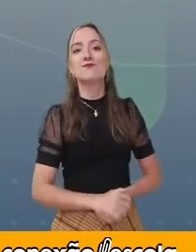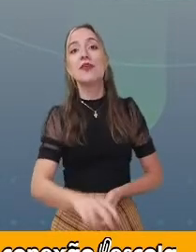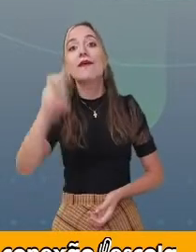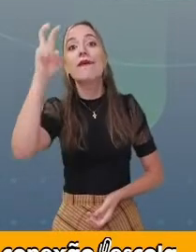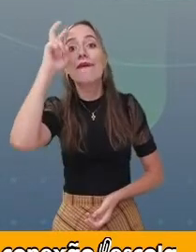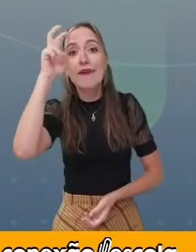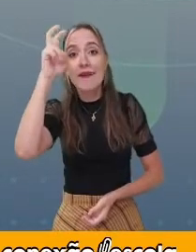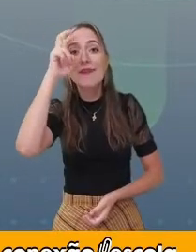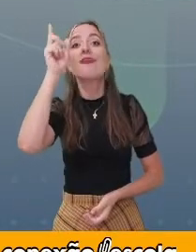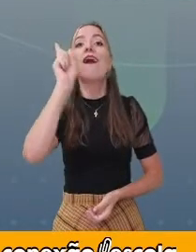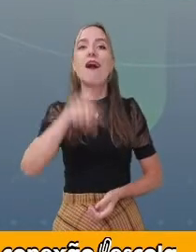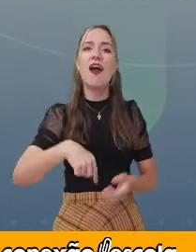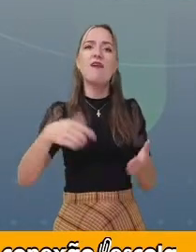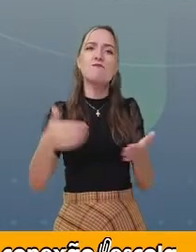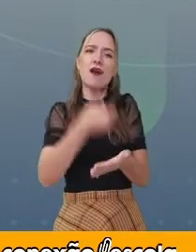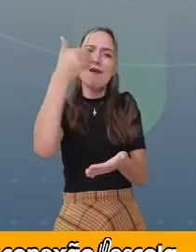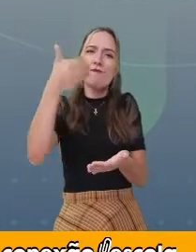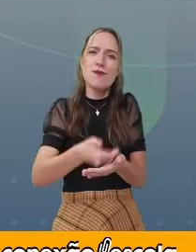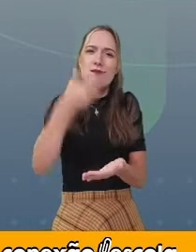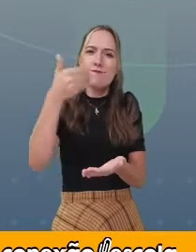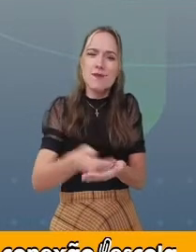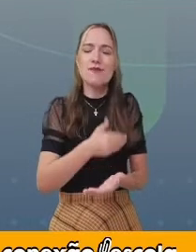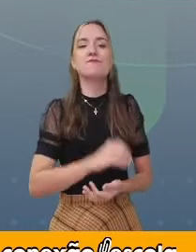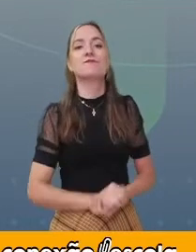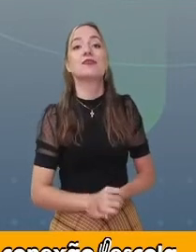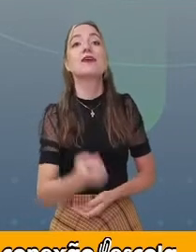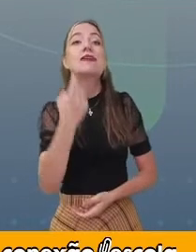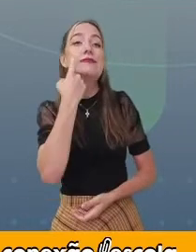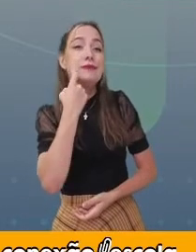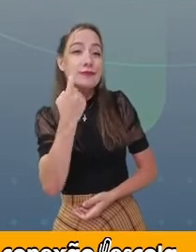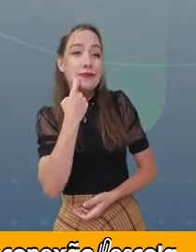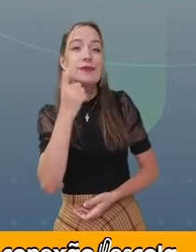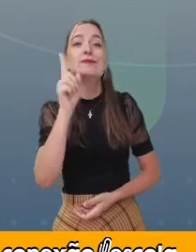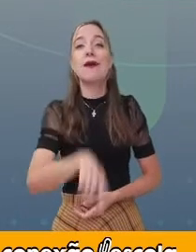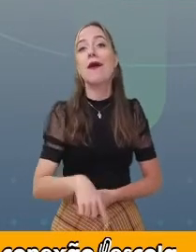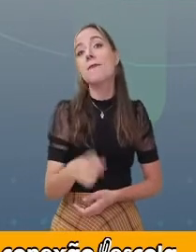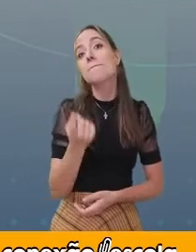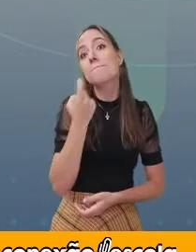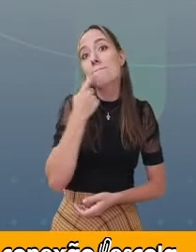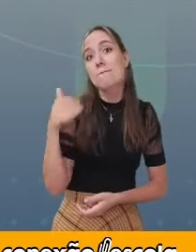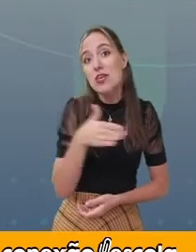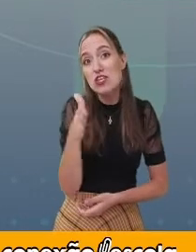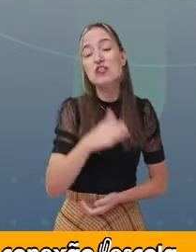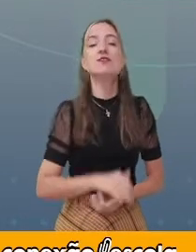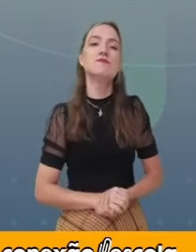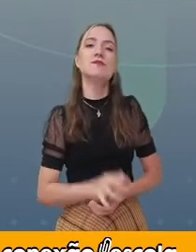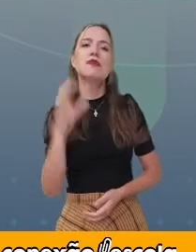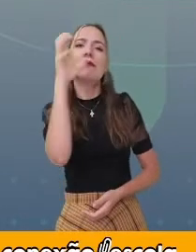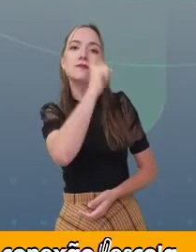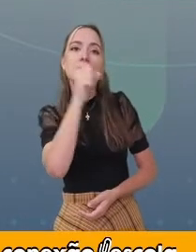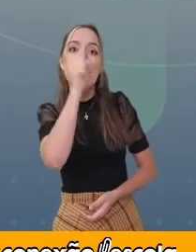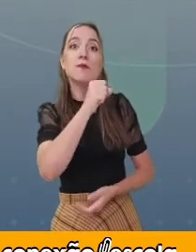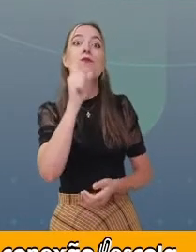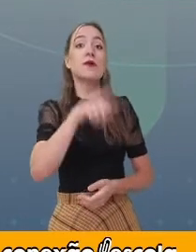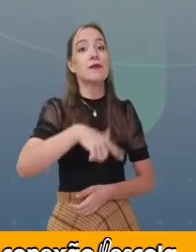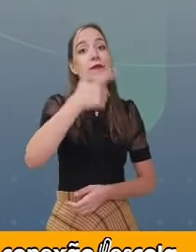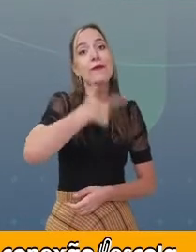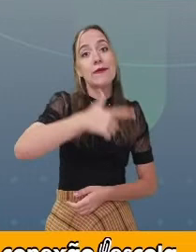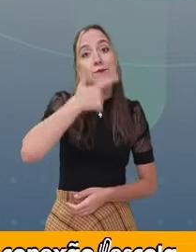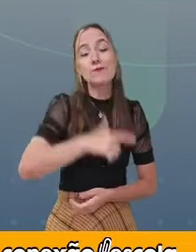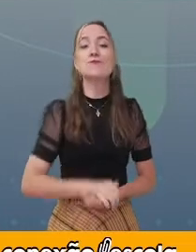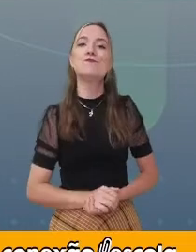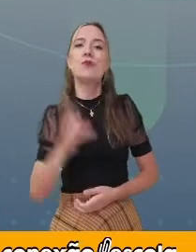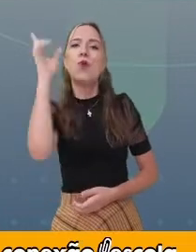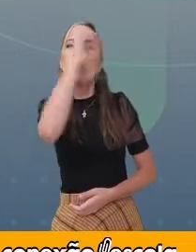Quinta, um mingau de aveia. Sexta, um peixe. Sábado, um queijo.